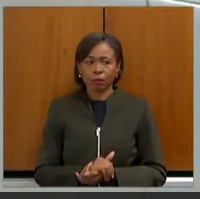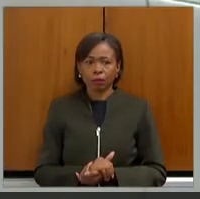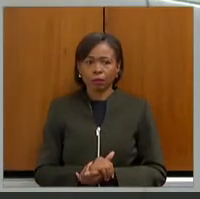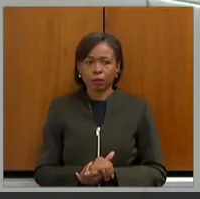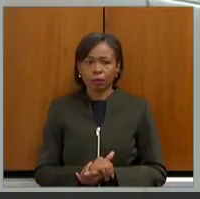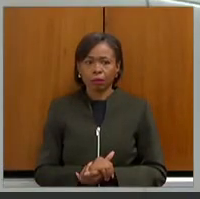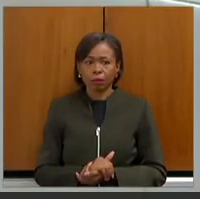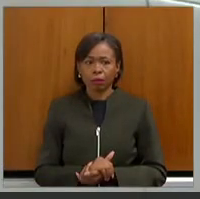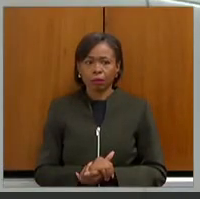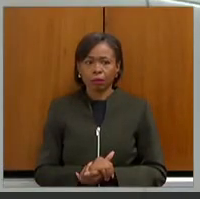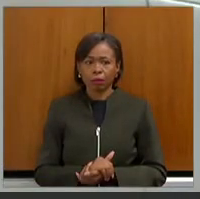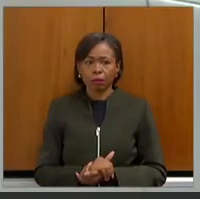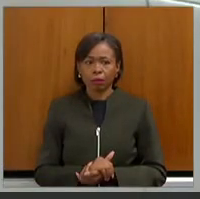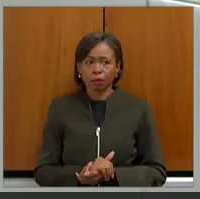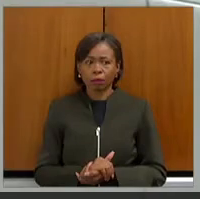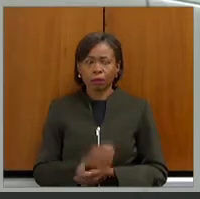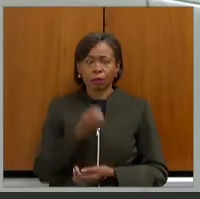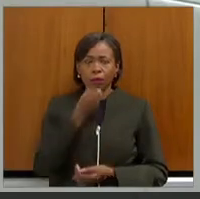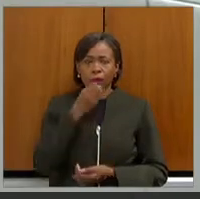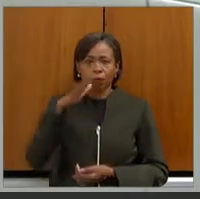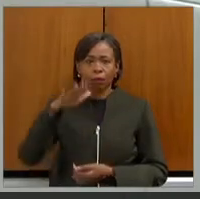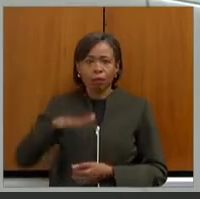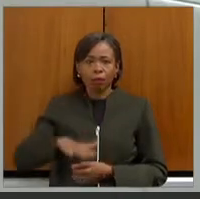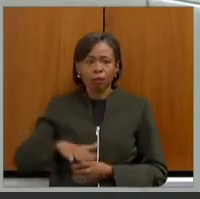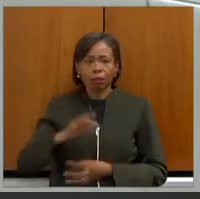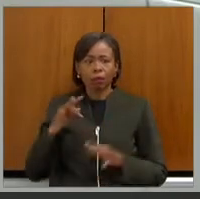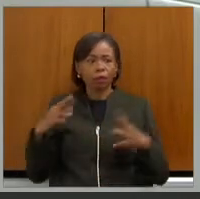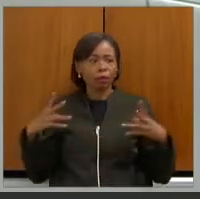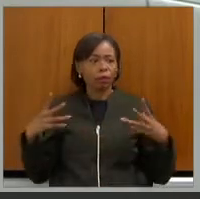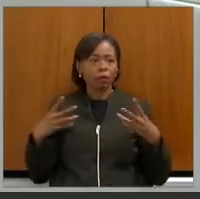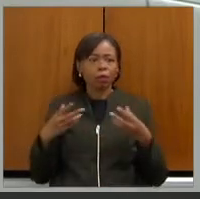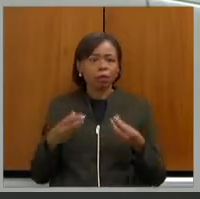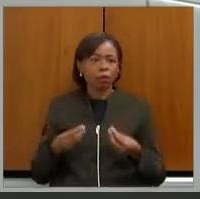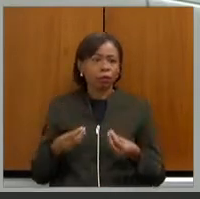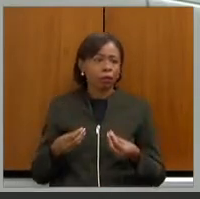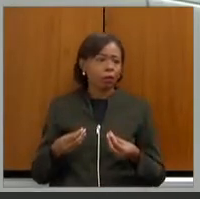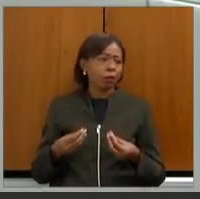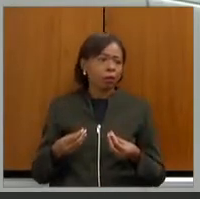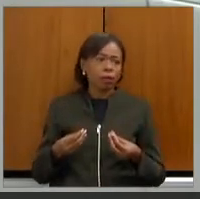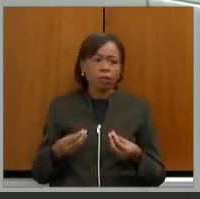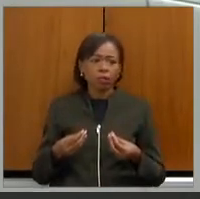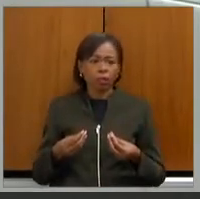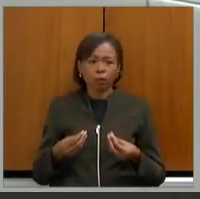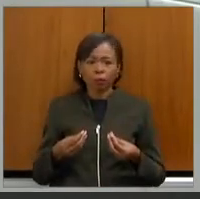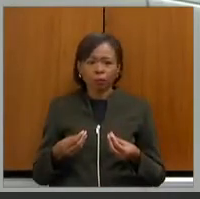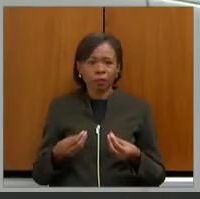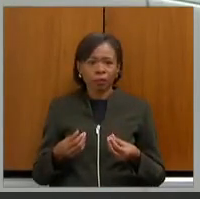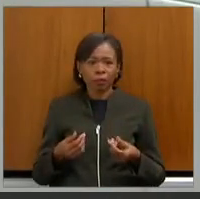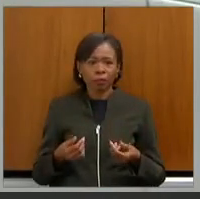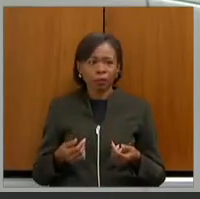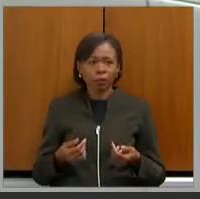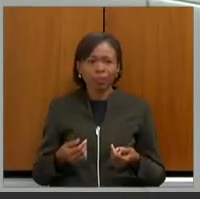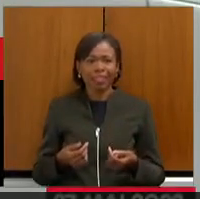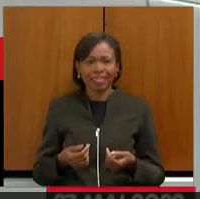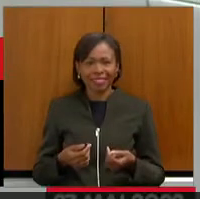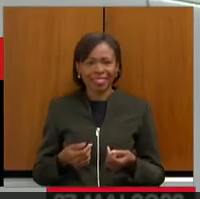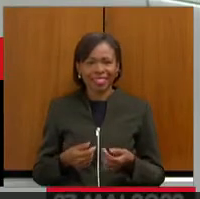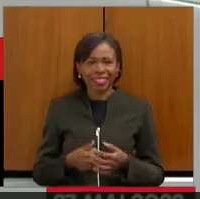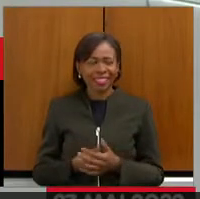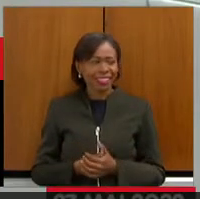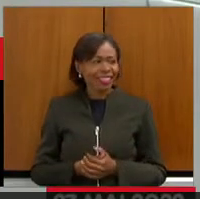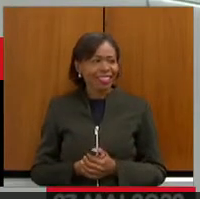Oi boa tarde a todas todos e todos eu quero saudar essa mesa